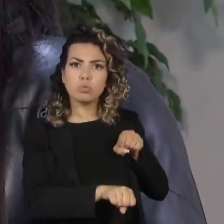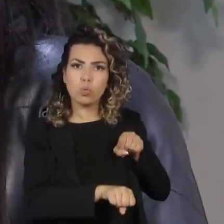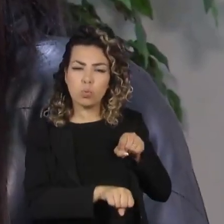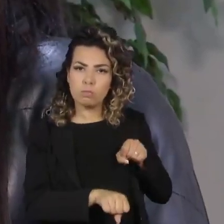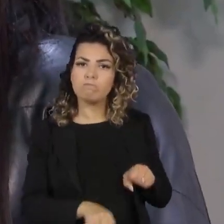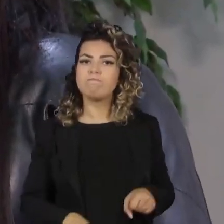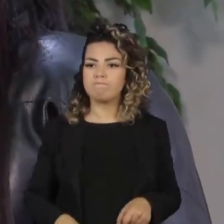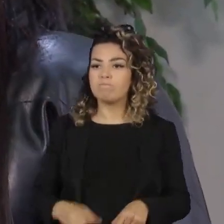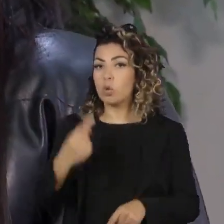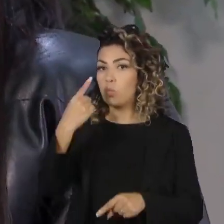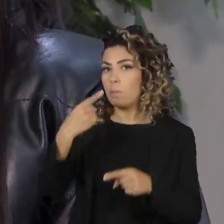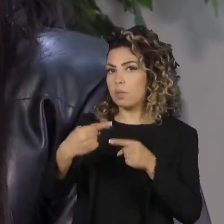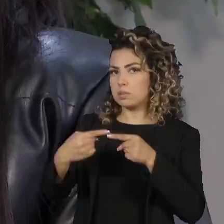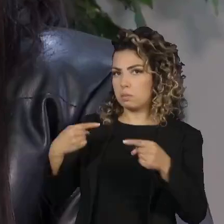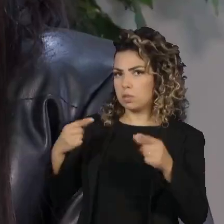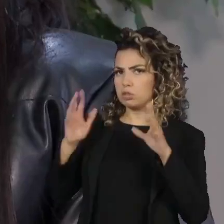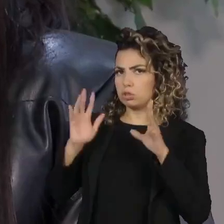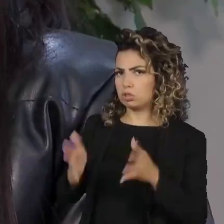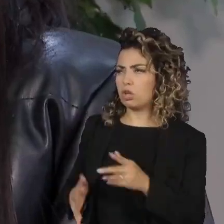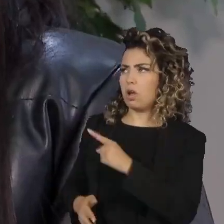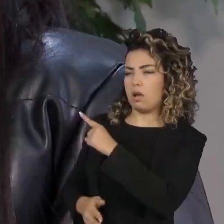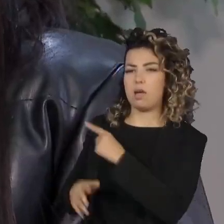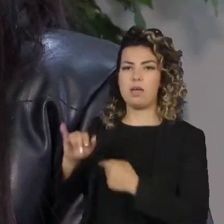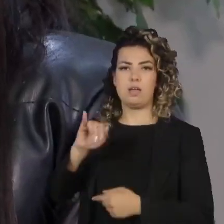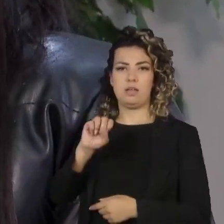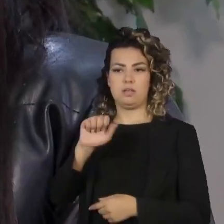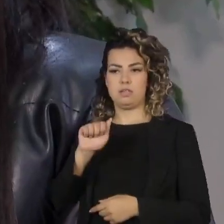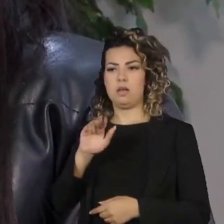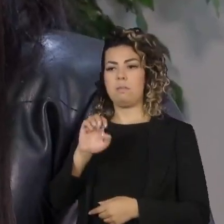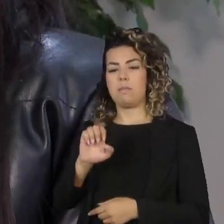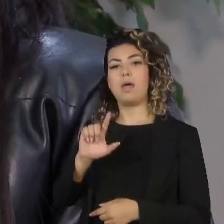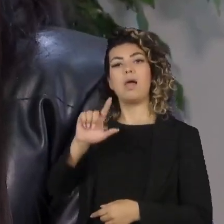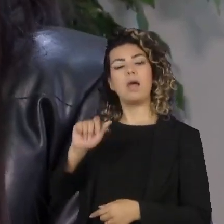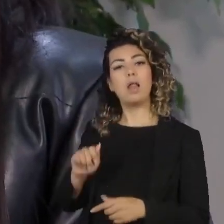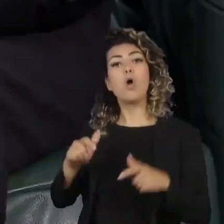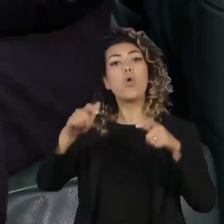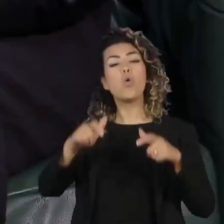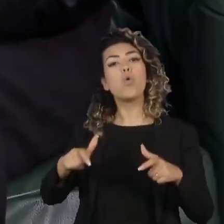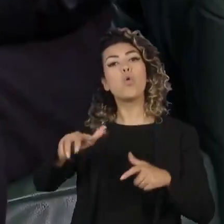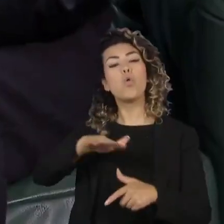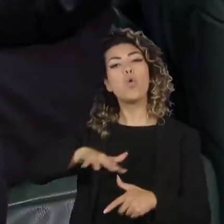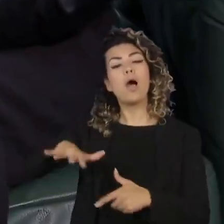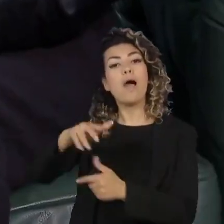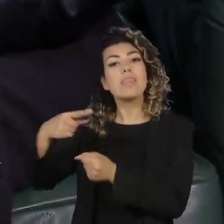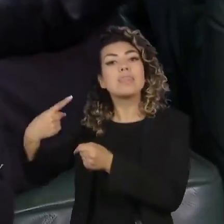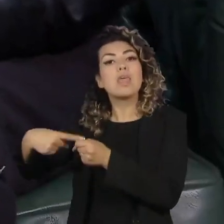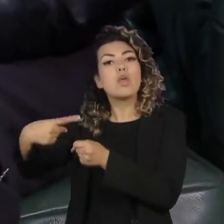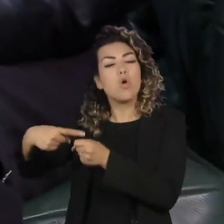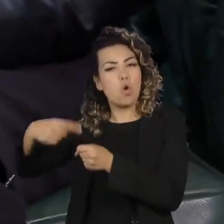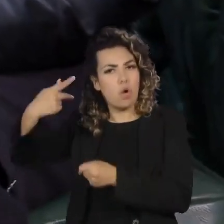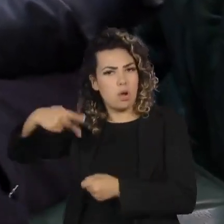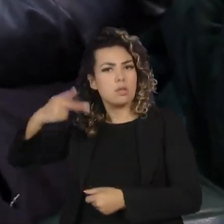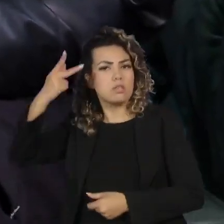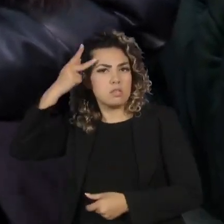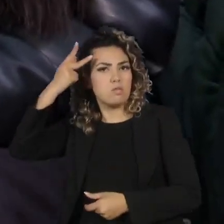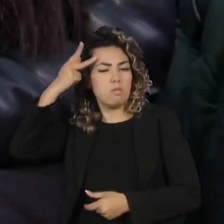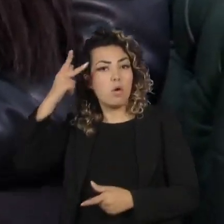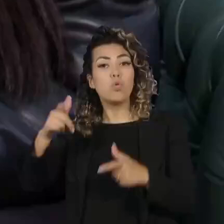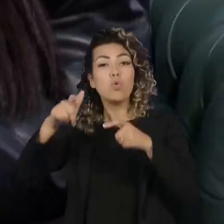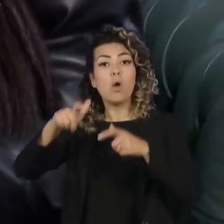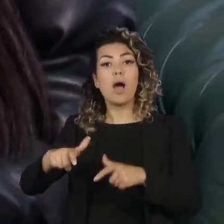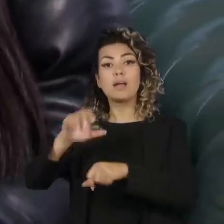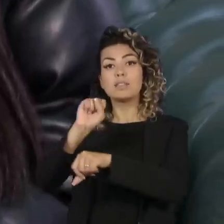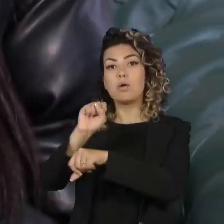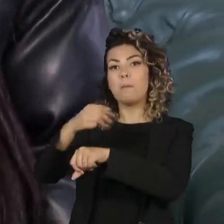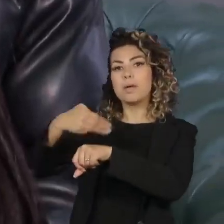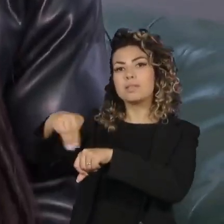Há uma semana, a Isabela voltava de uma festa em Bragança Paulista, no interior de São Paulo, para a casa dela, no bairro de São Mateus, na